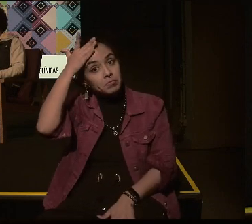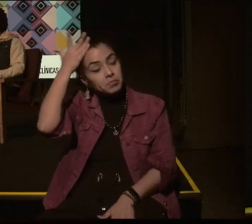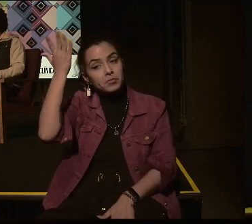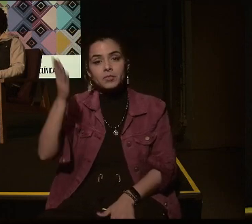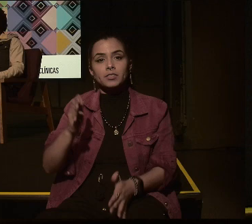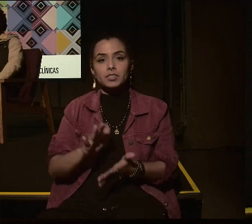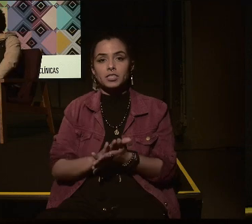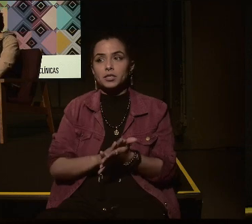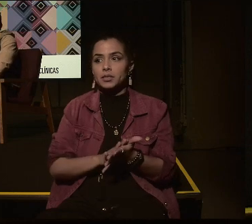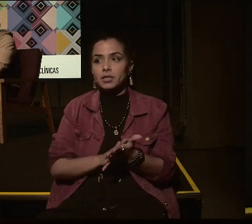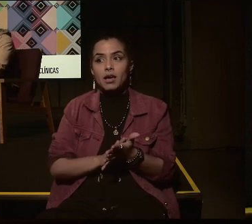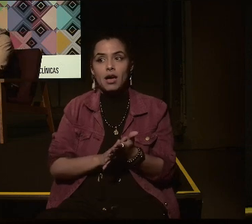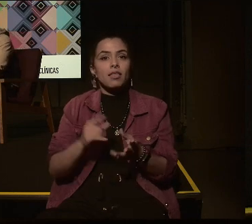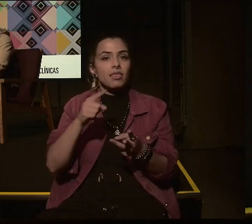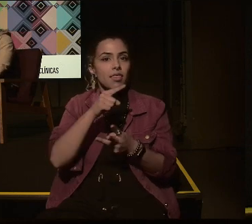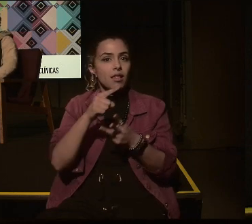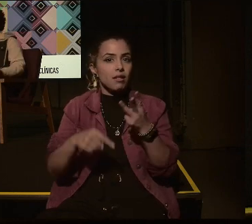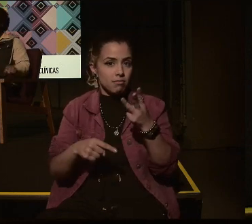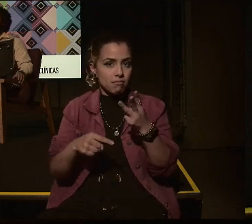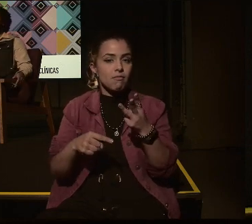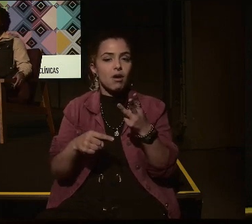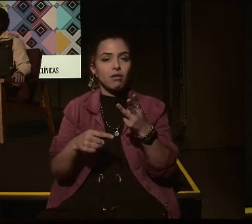Um bloco de três, né?